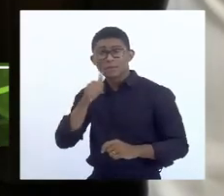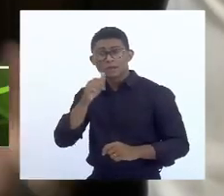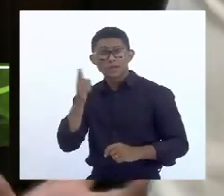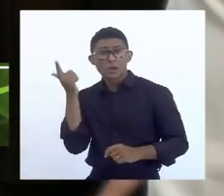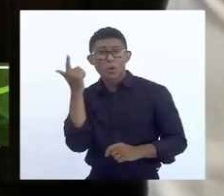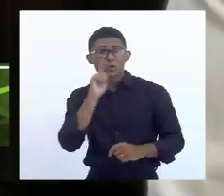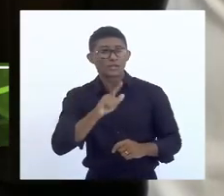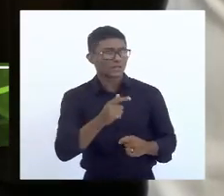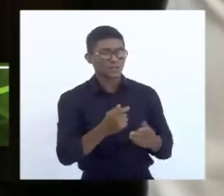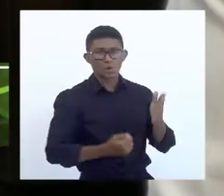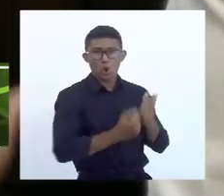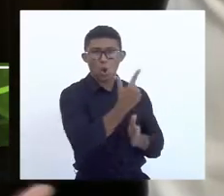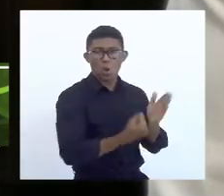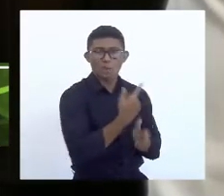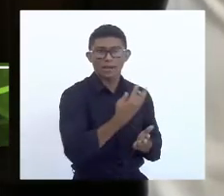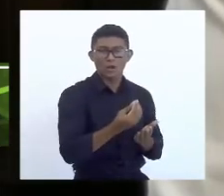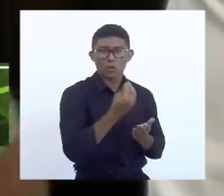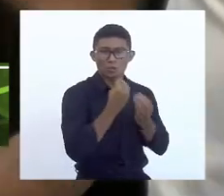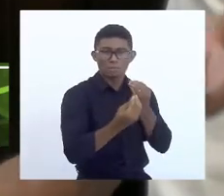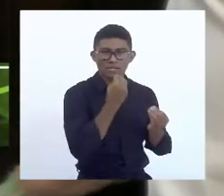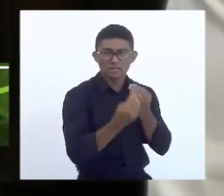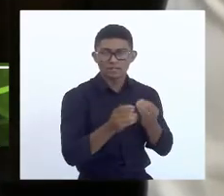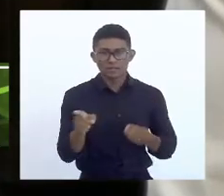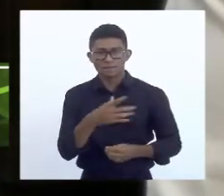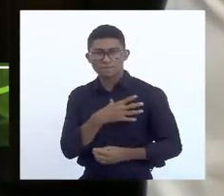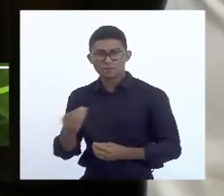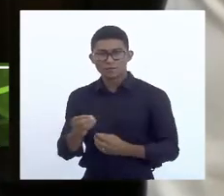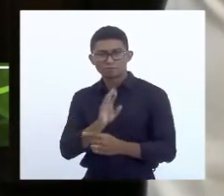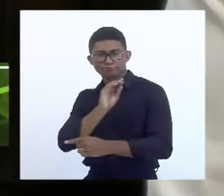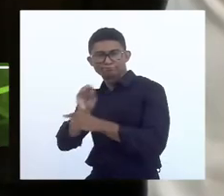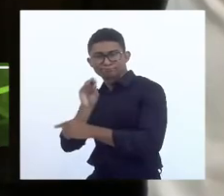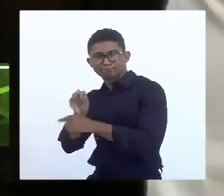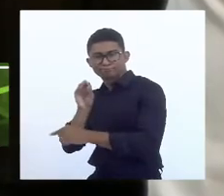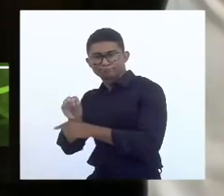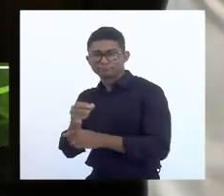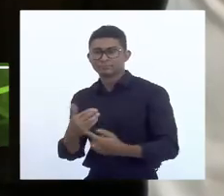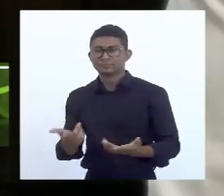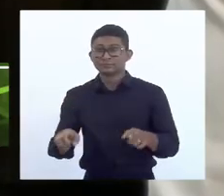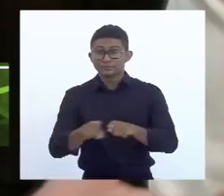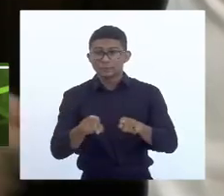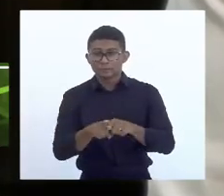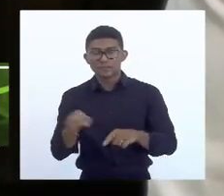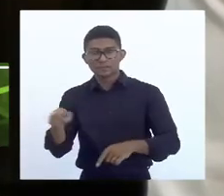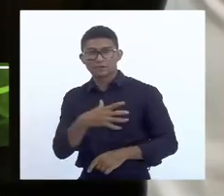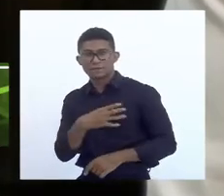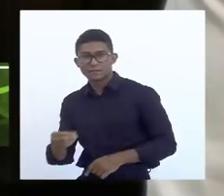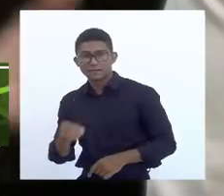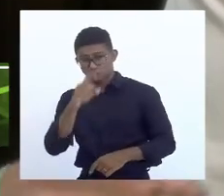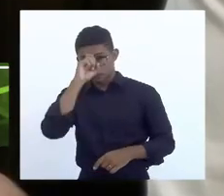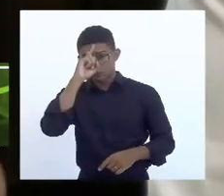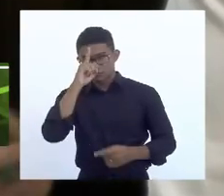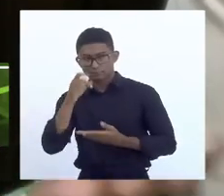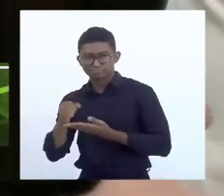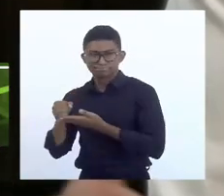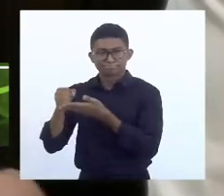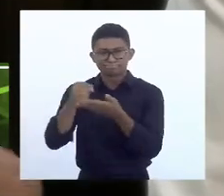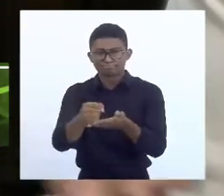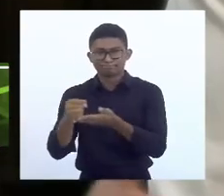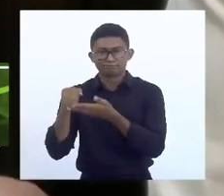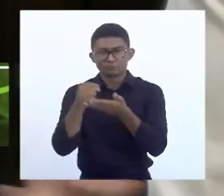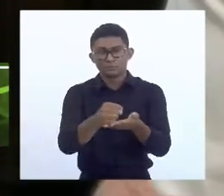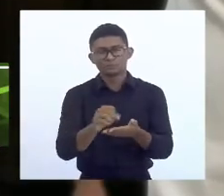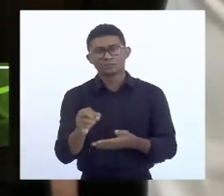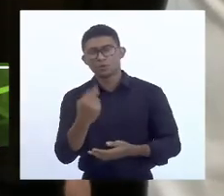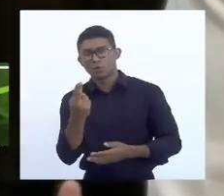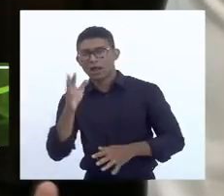filhas. Isso é política, é o cotidiano, é quem leva na creche, quem leva no hospital, é quando falta